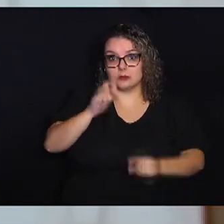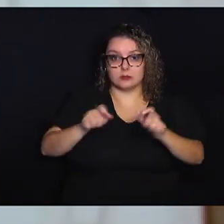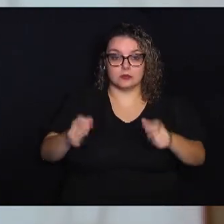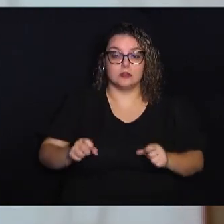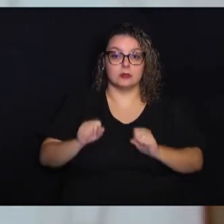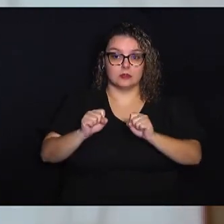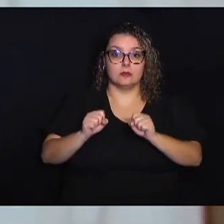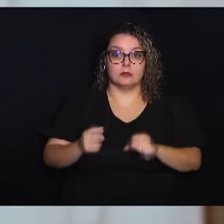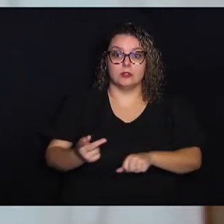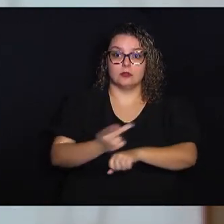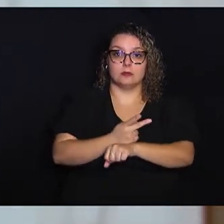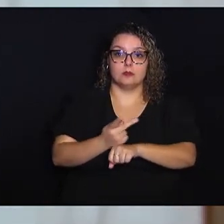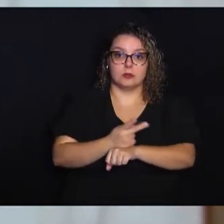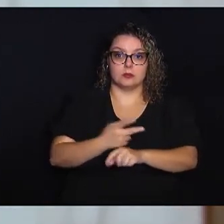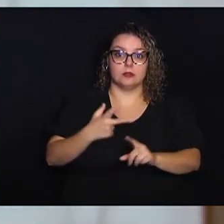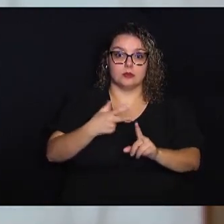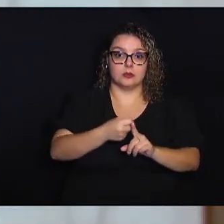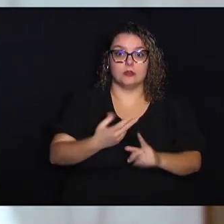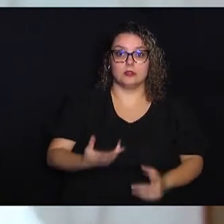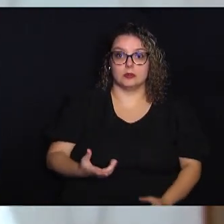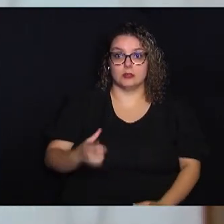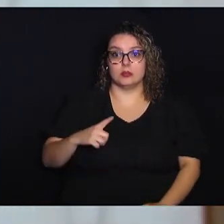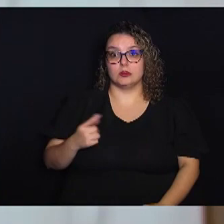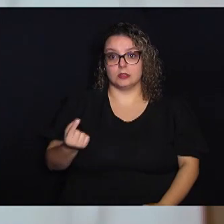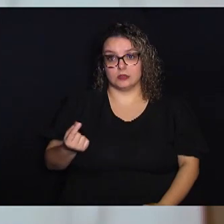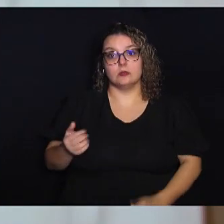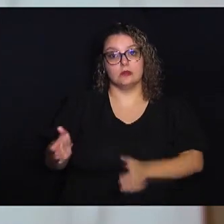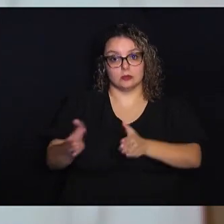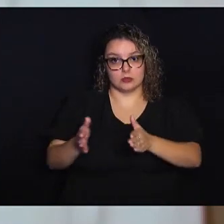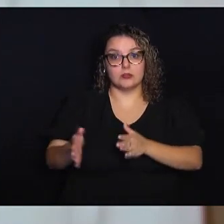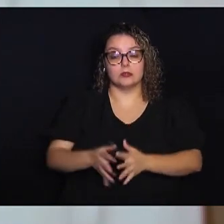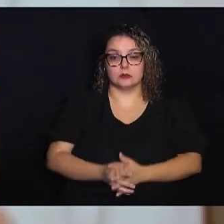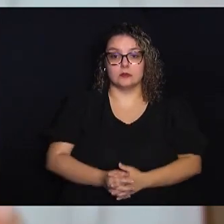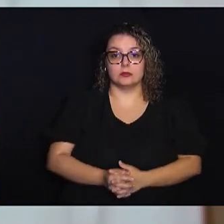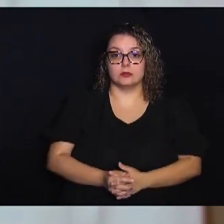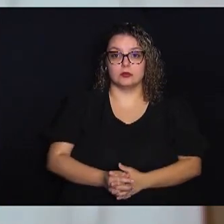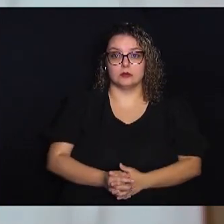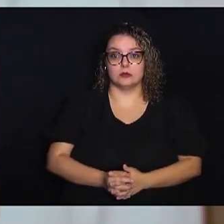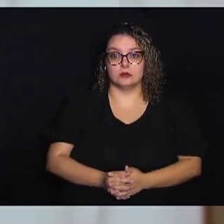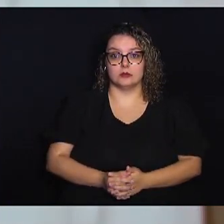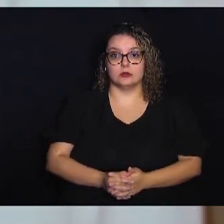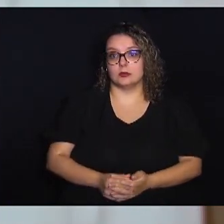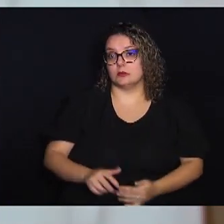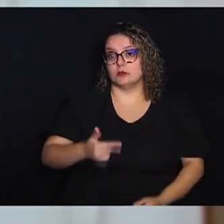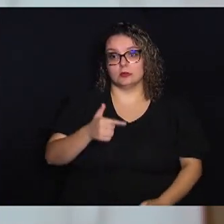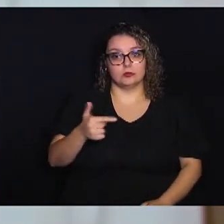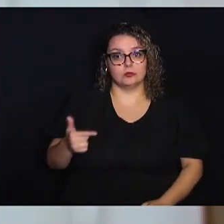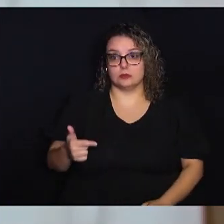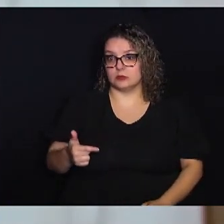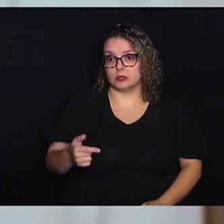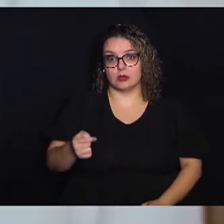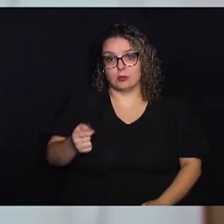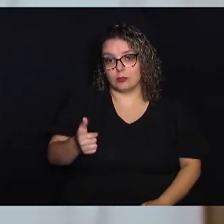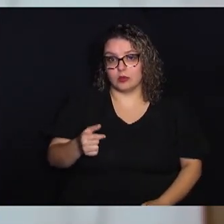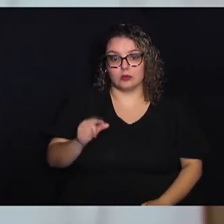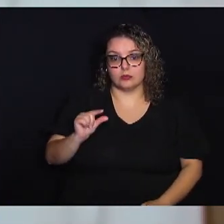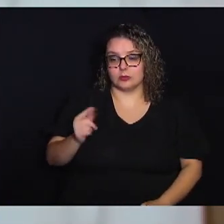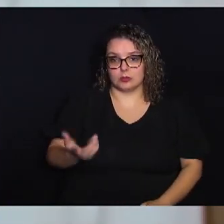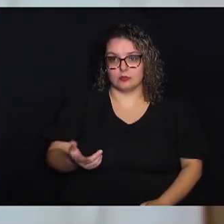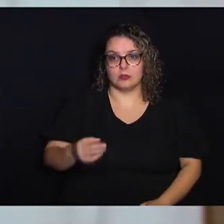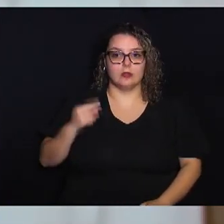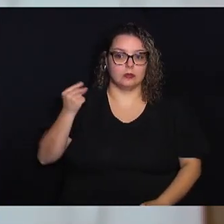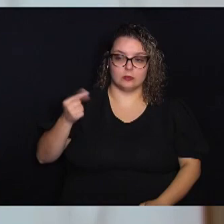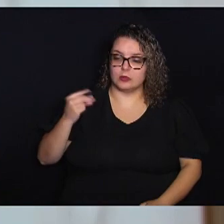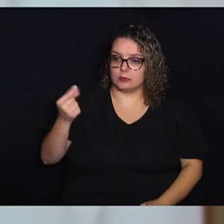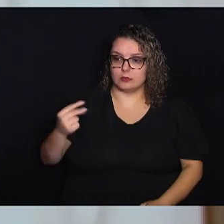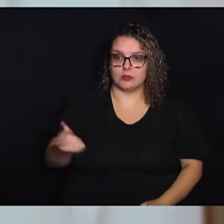pode ir ali buscar, a vacina tem um preço assim bastante acessível, né? Porque não existe, não está há pouco tempo aqui, existe há